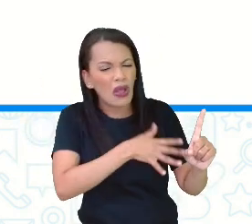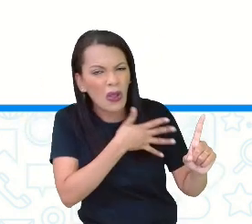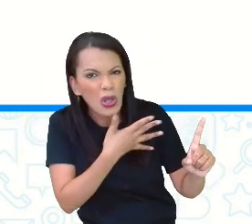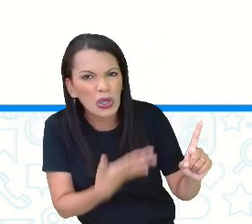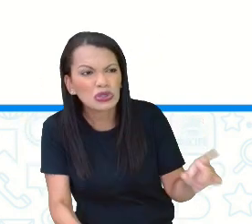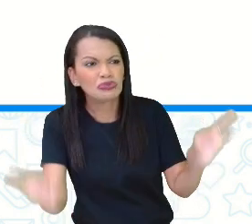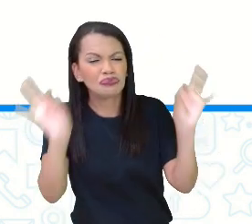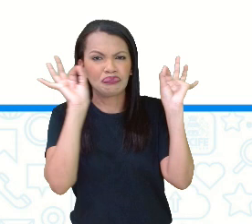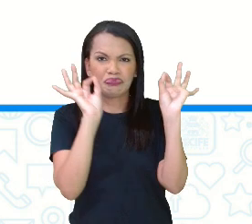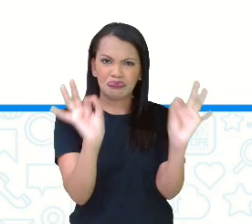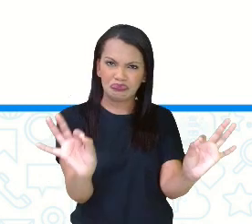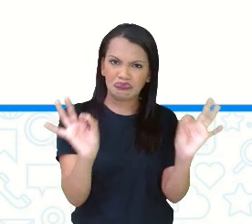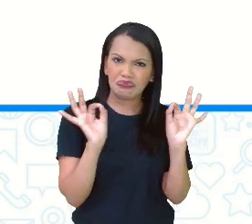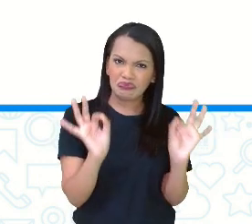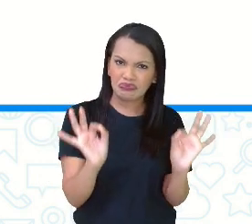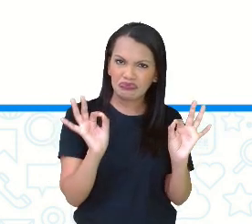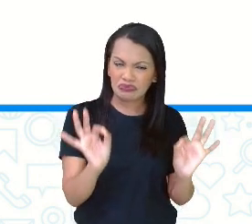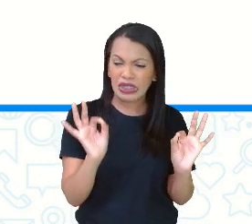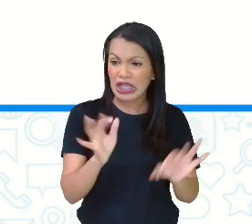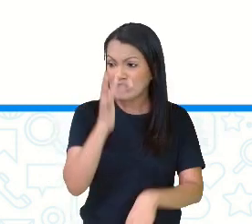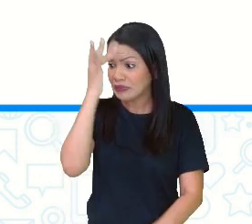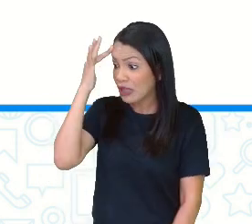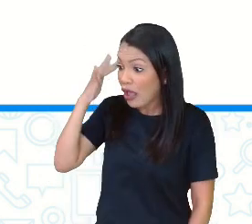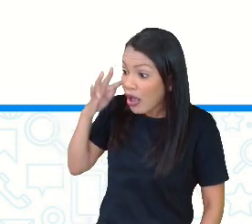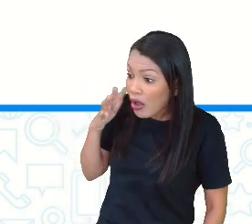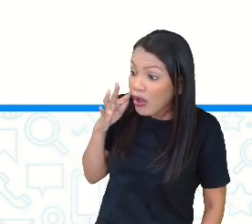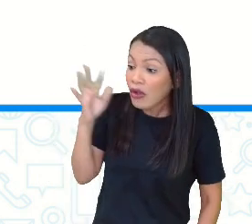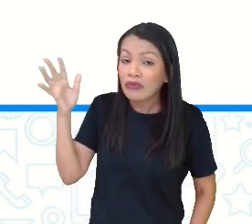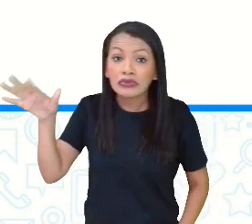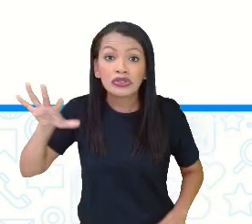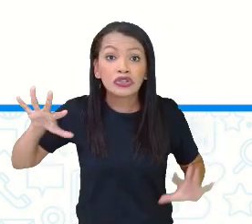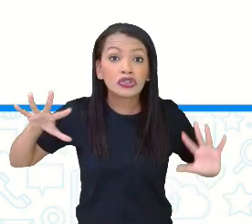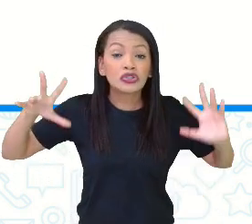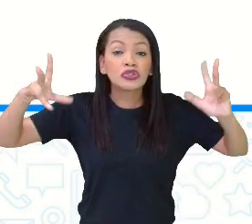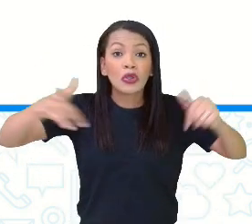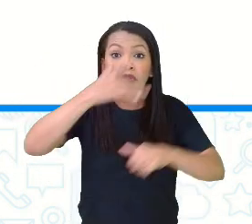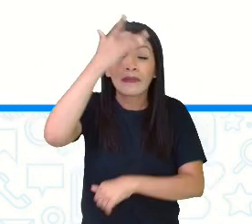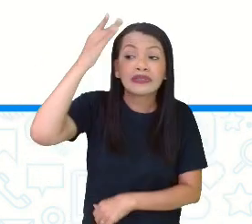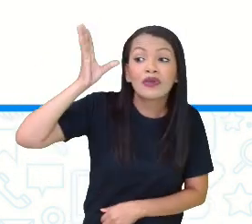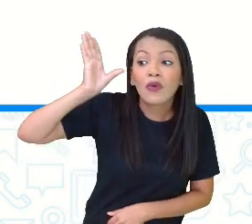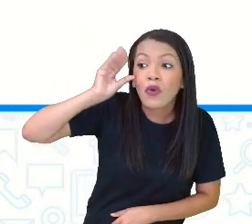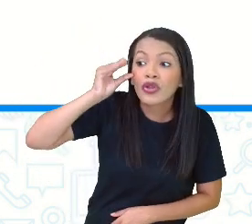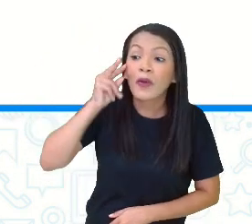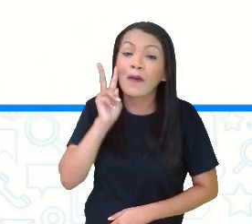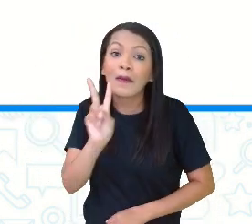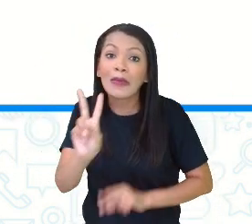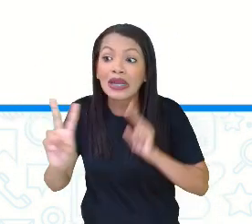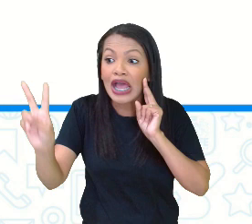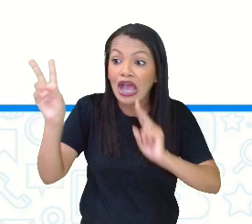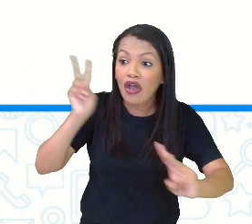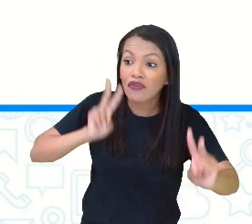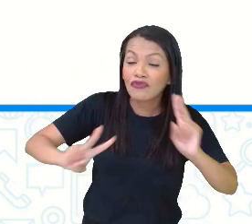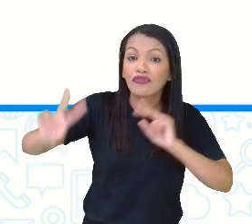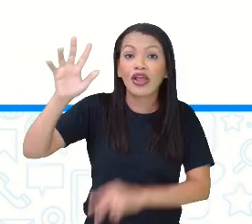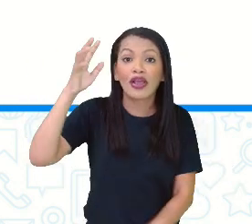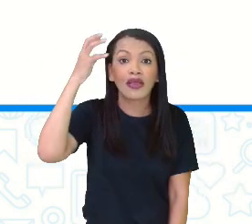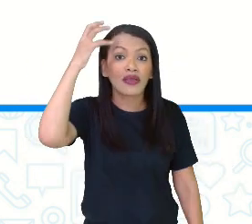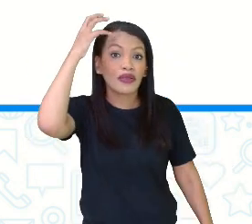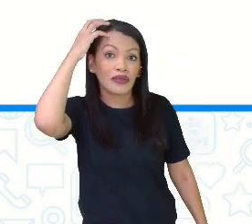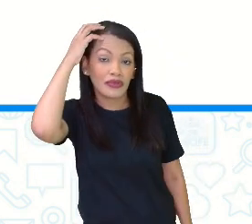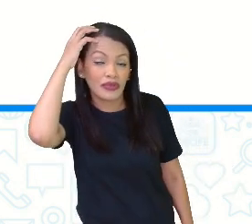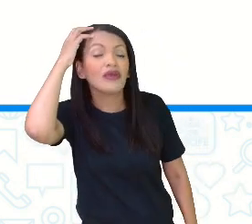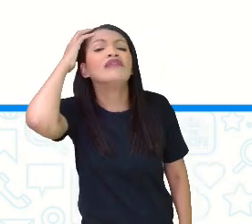inexistente tecido corriam de boca em boca e toda a cidade estava curiosa e entusiasmada. E o rei condecorou os